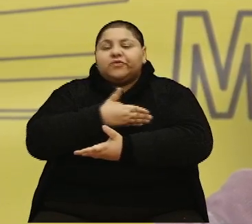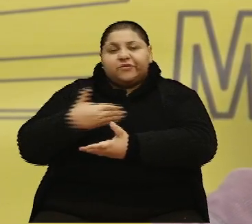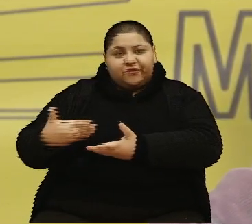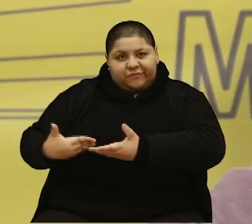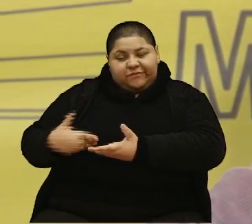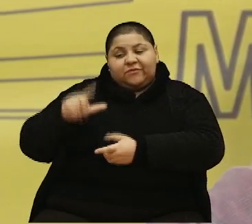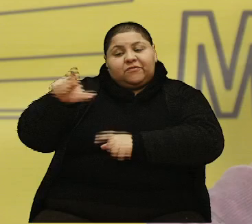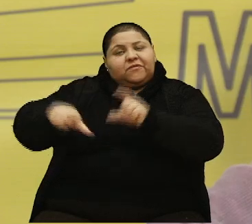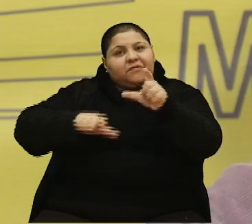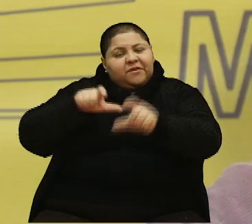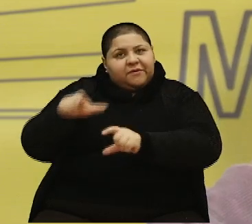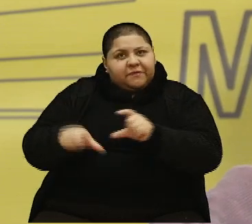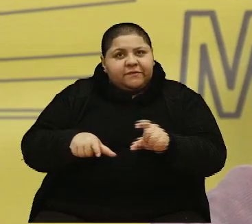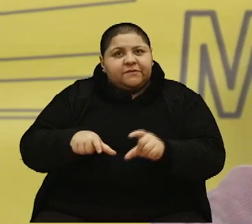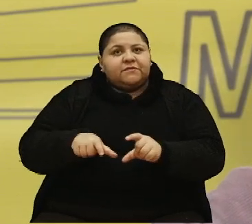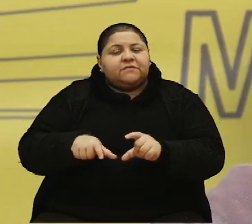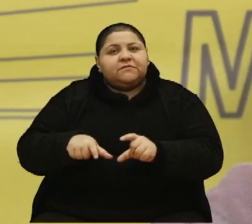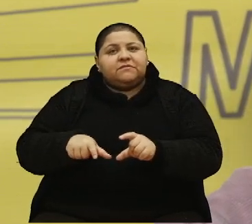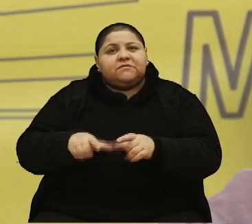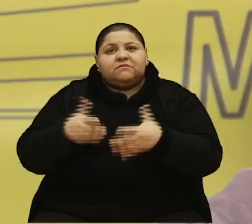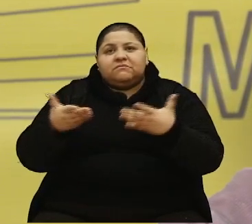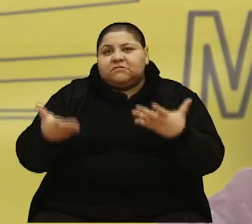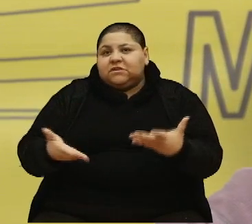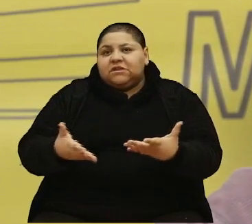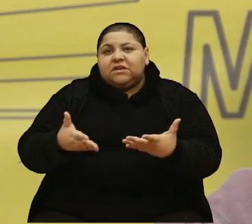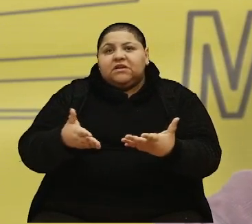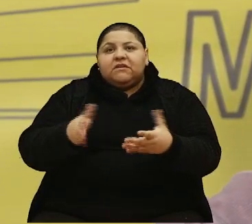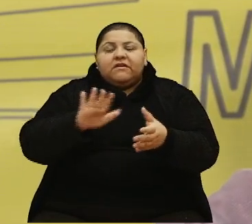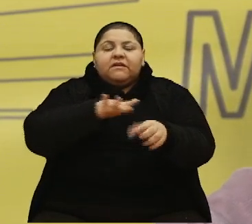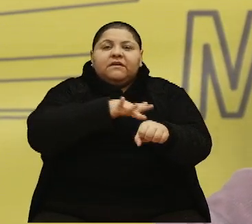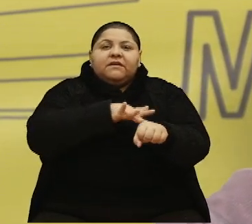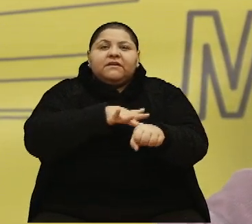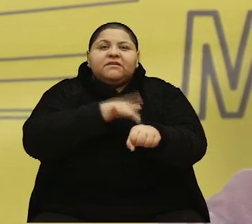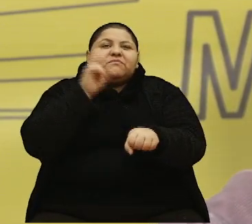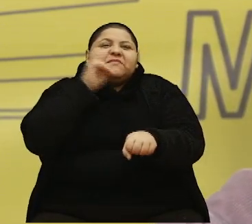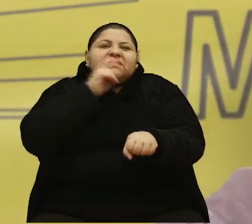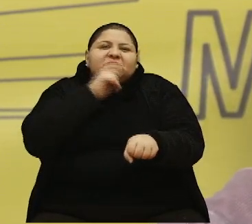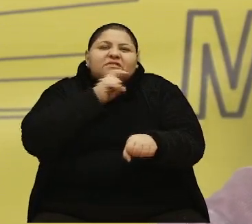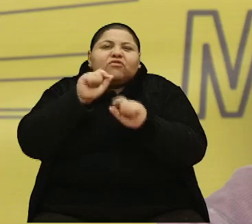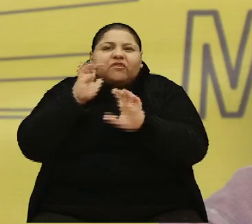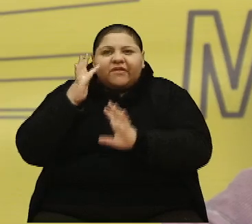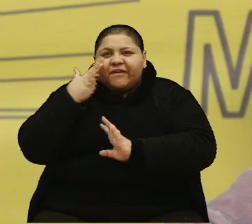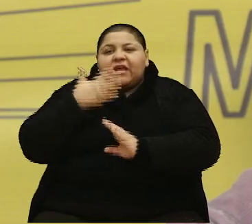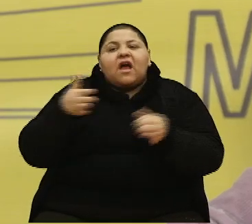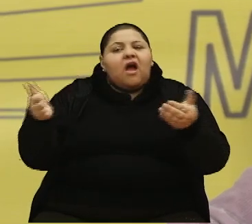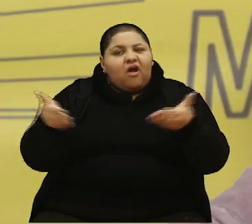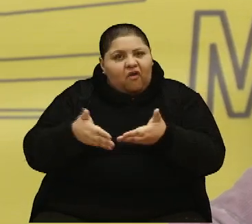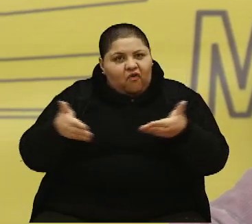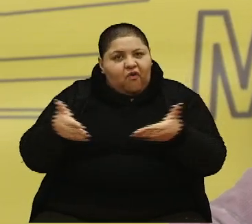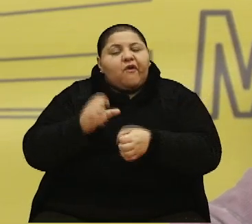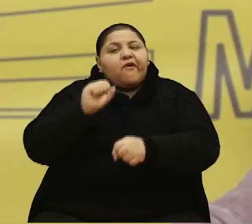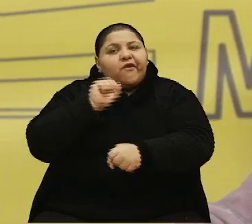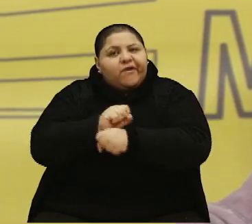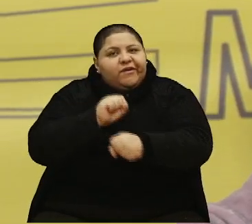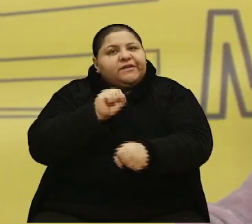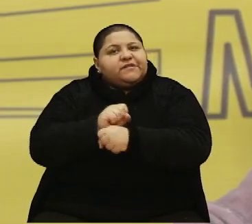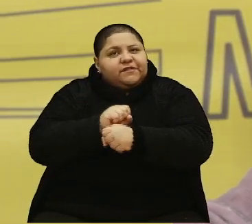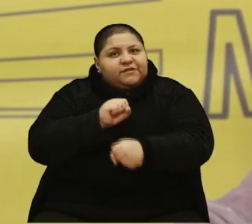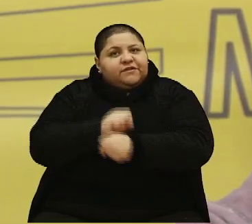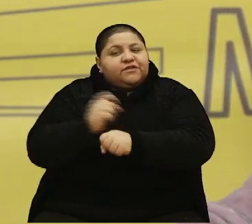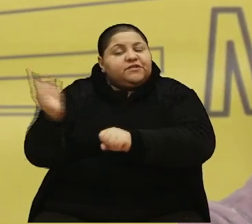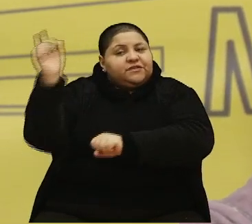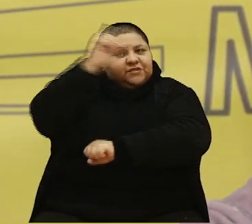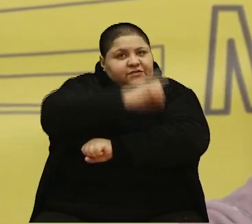as pessoas estão sendo enganadas que está acontecendo as coisas e realmente não está. Então agora aguardamos ansiosamente pelo